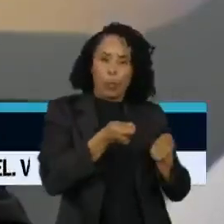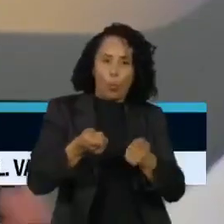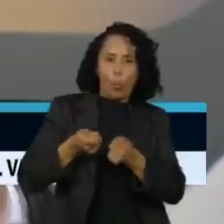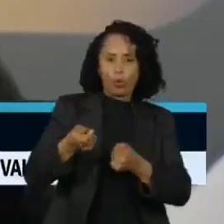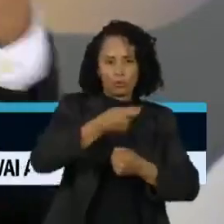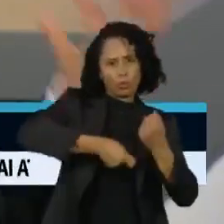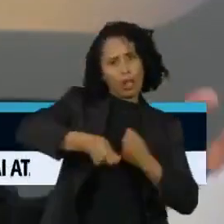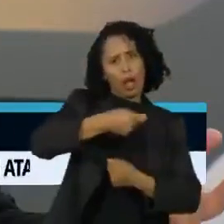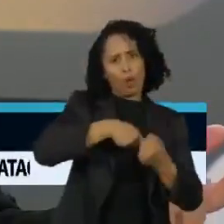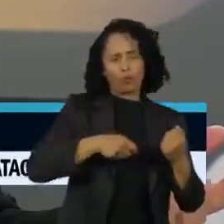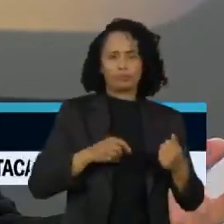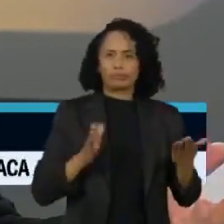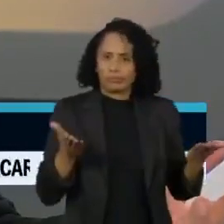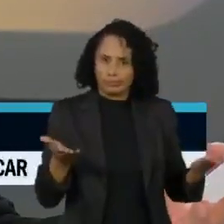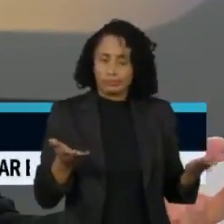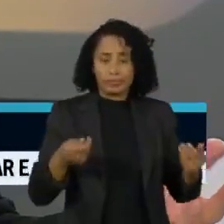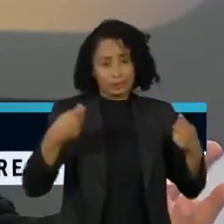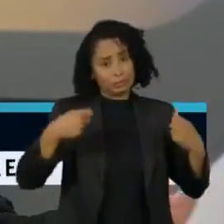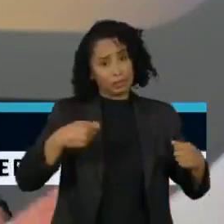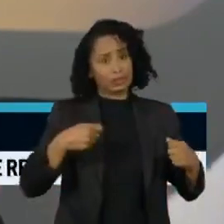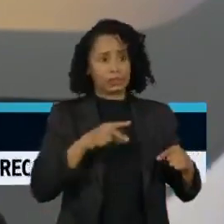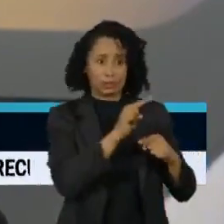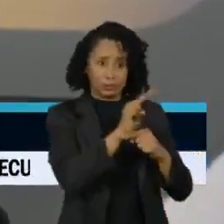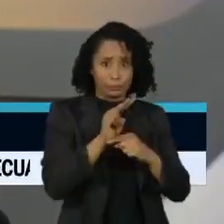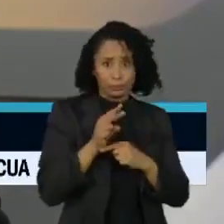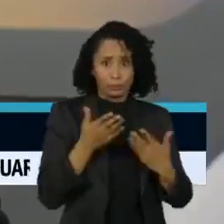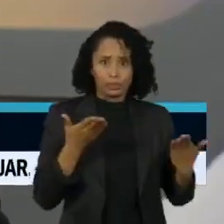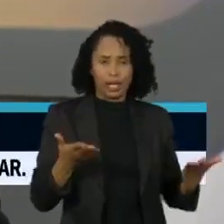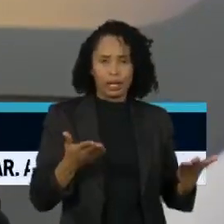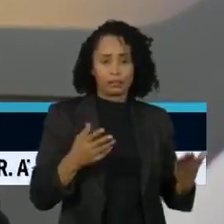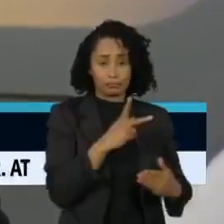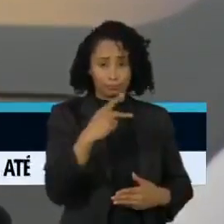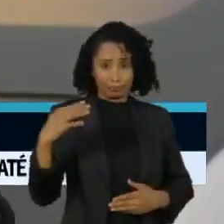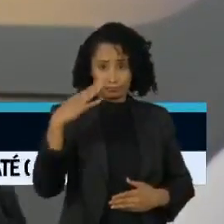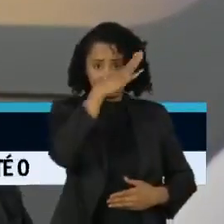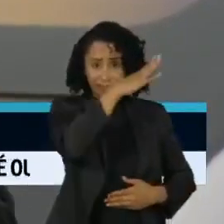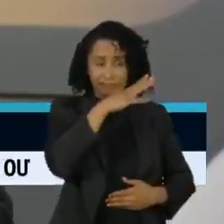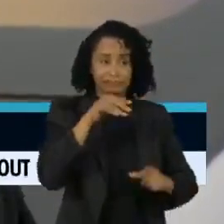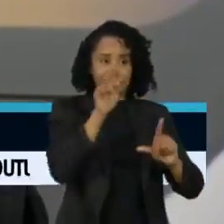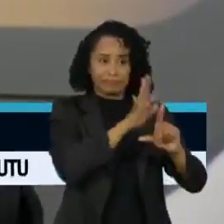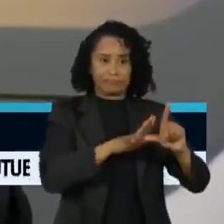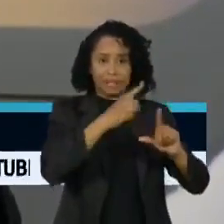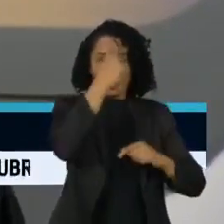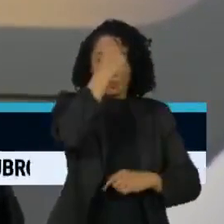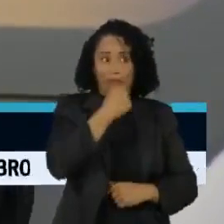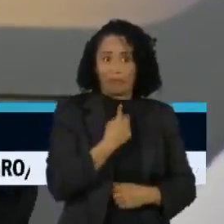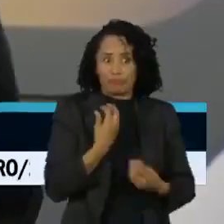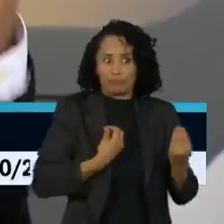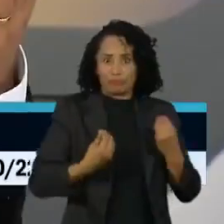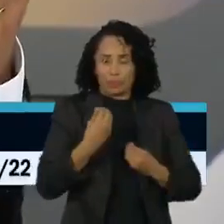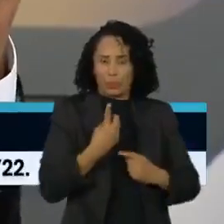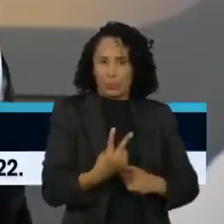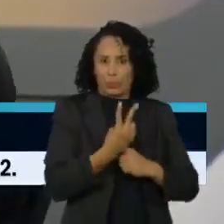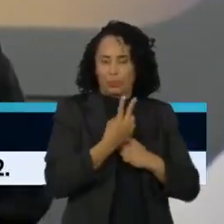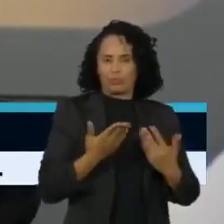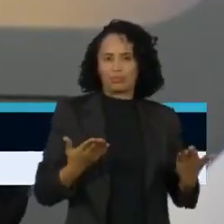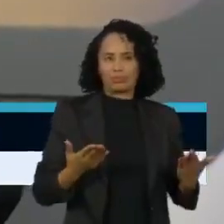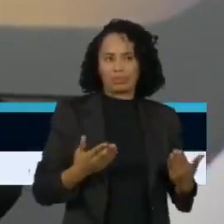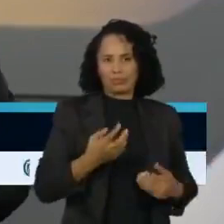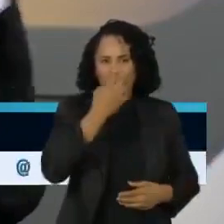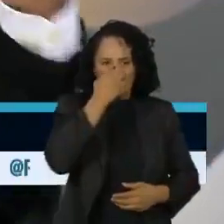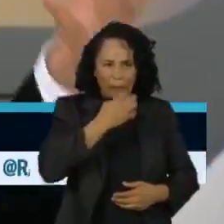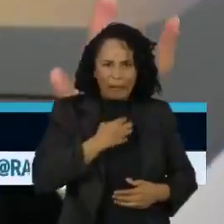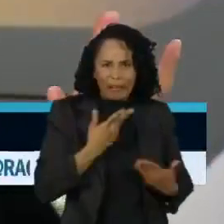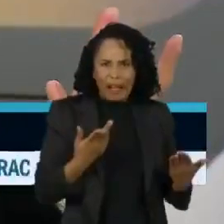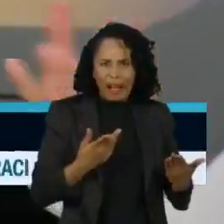até a imagem dele mesmo como presidente da República. Porque você cria essa instabilidade, imagina essa palhaçada de fazer uma